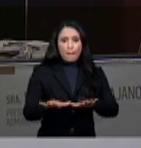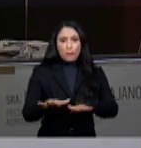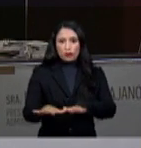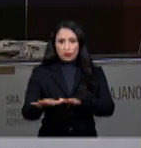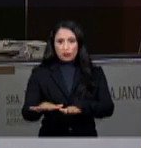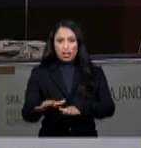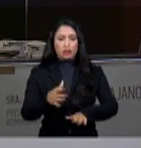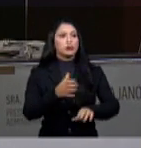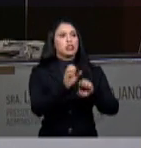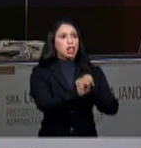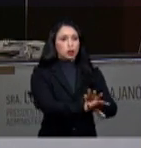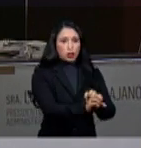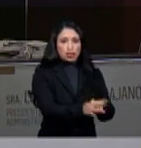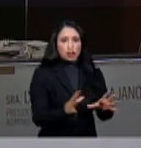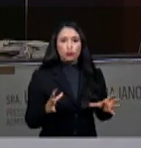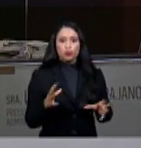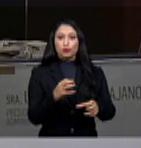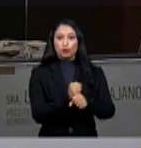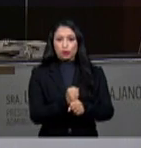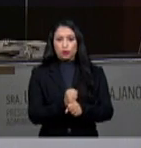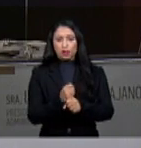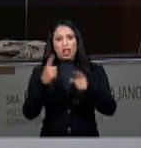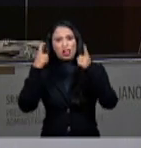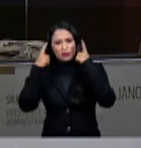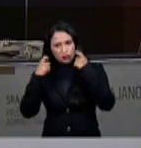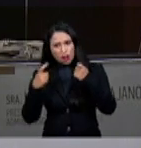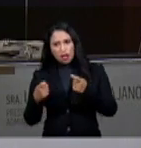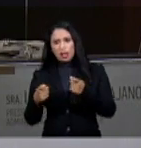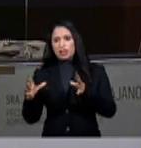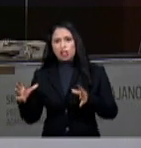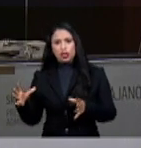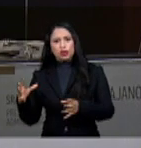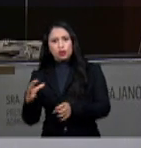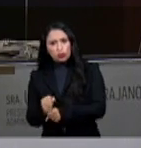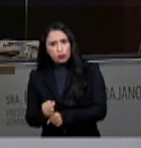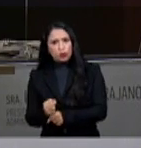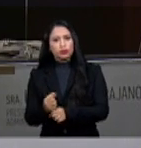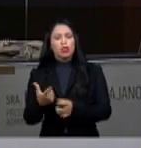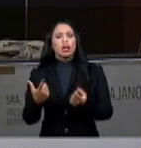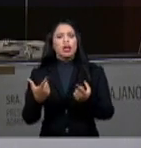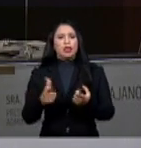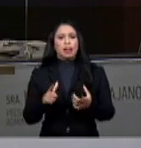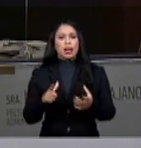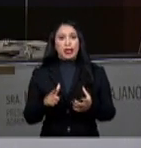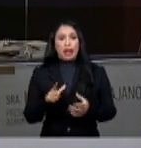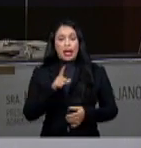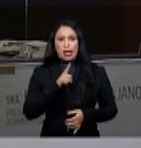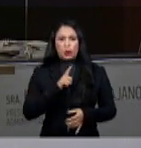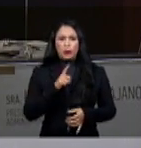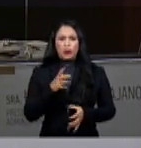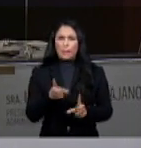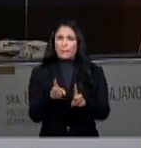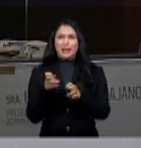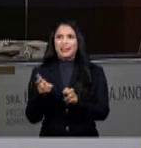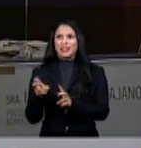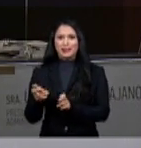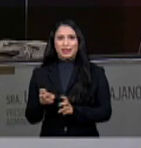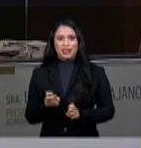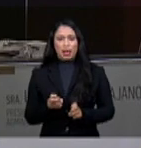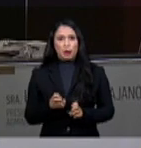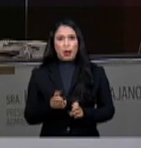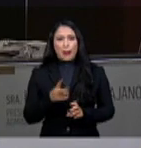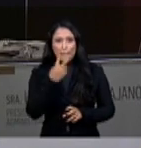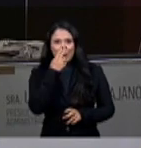educação para ele com todos da educação violência com todos da violência por quê Oi gente a sensação também com muitos